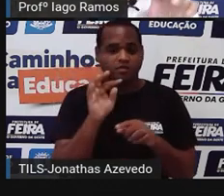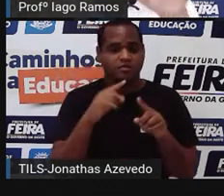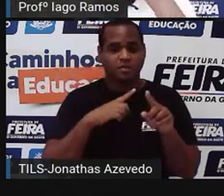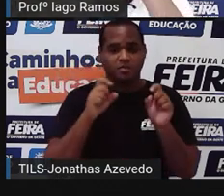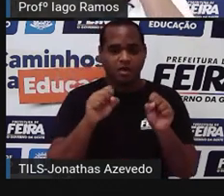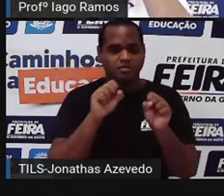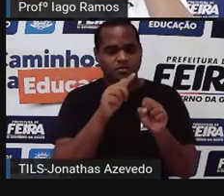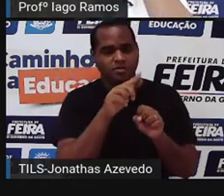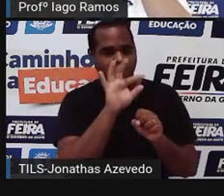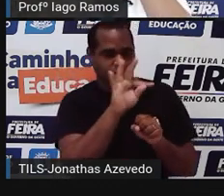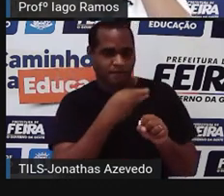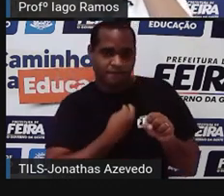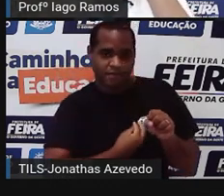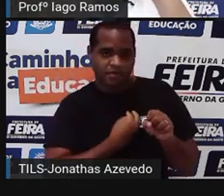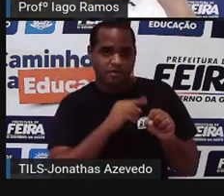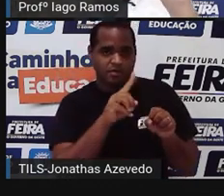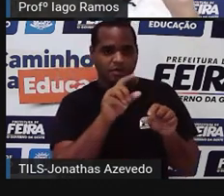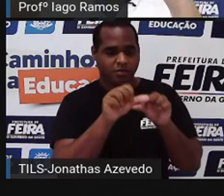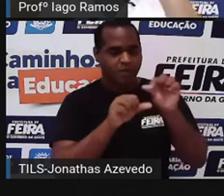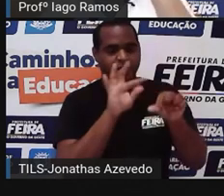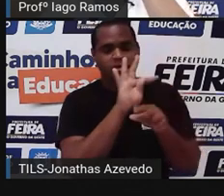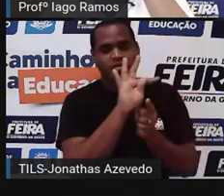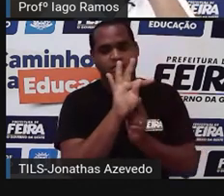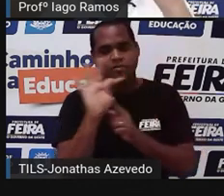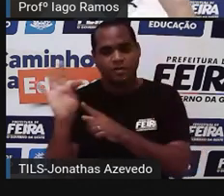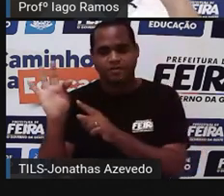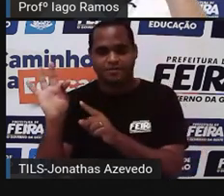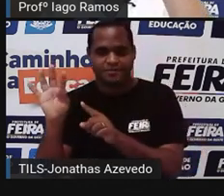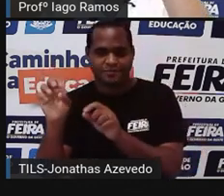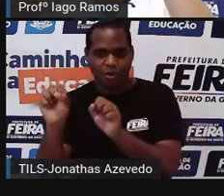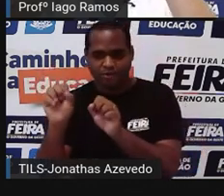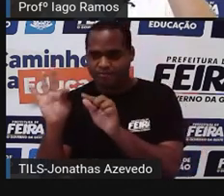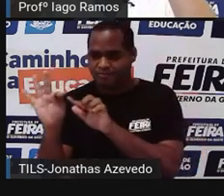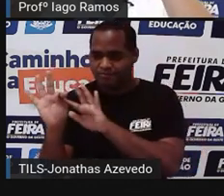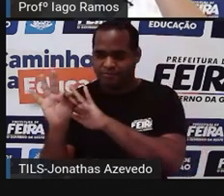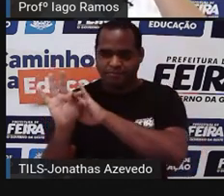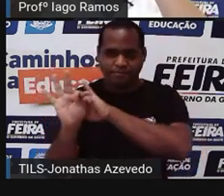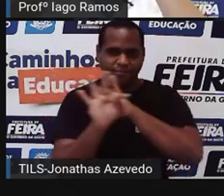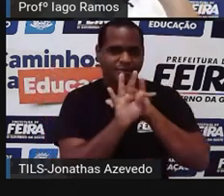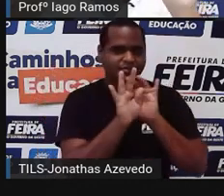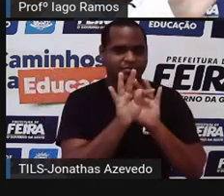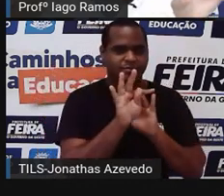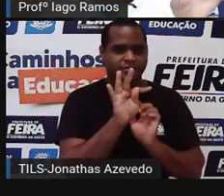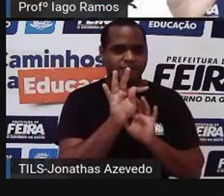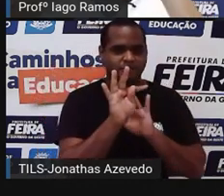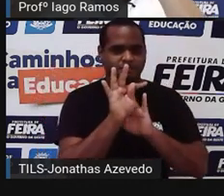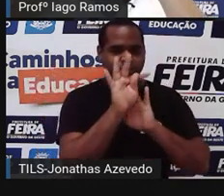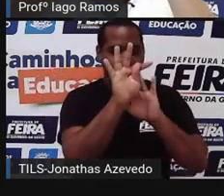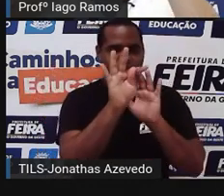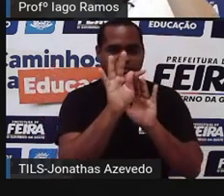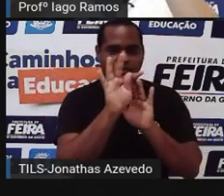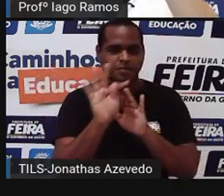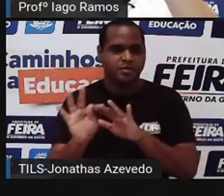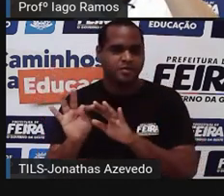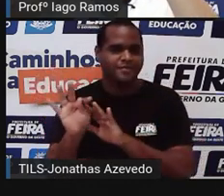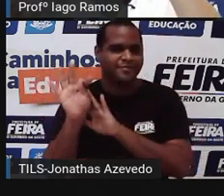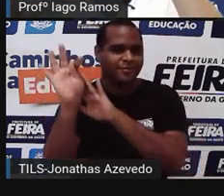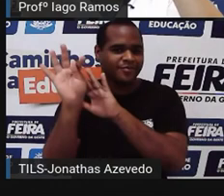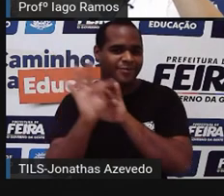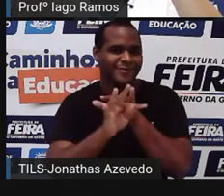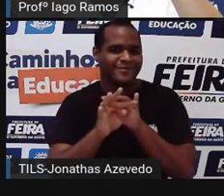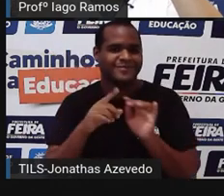canto então a figura tava aqui ela foi arrastada um pouquinho para cá né para cá aliás